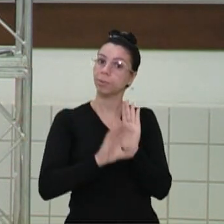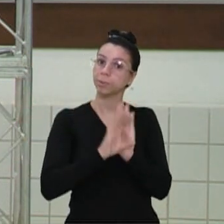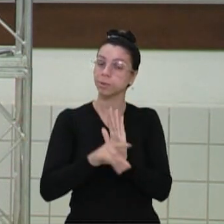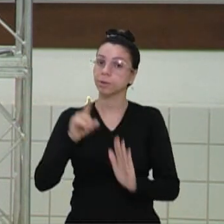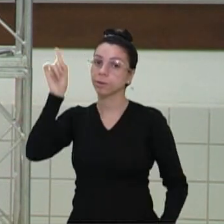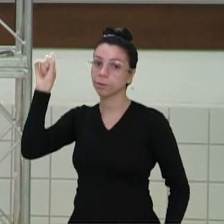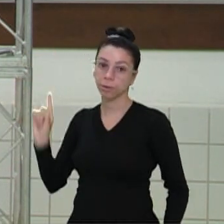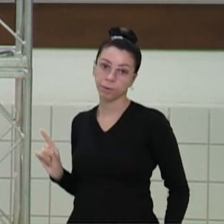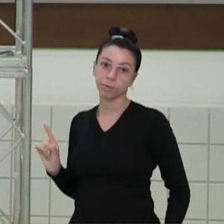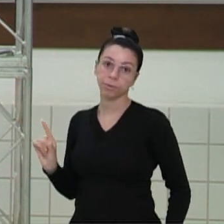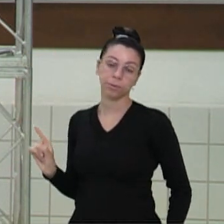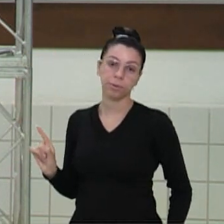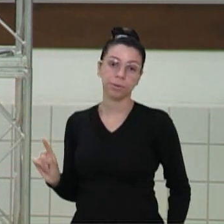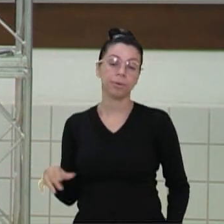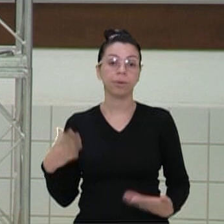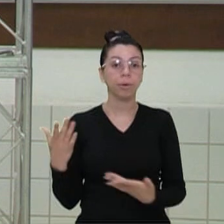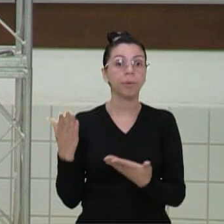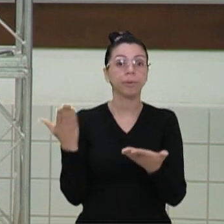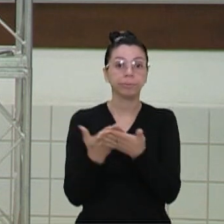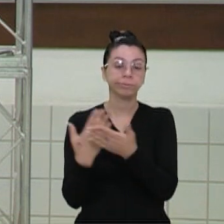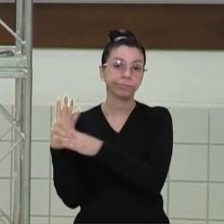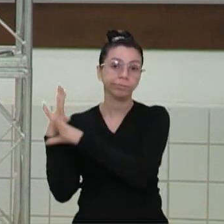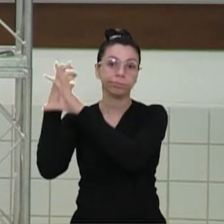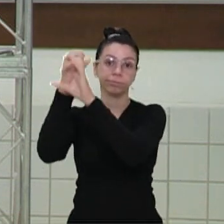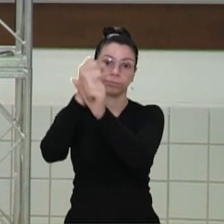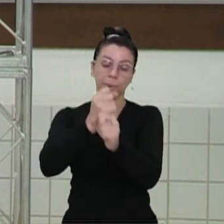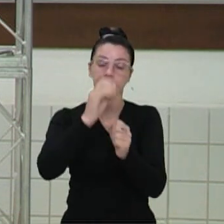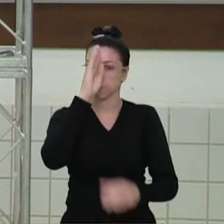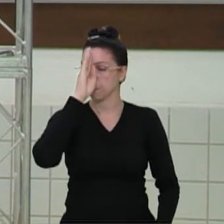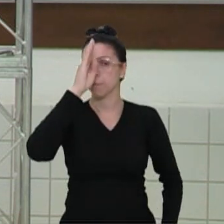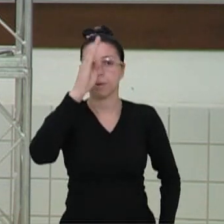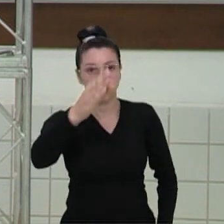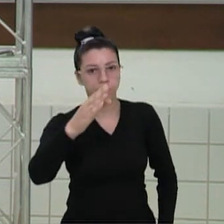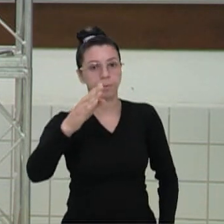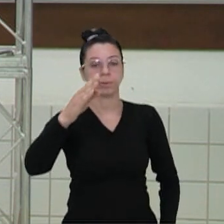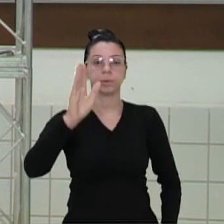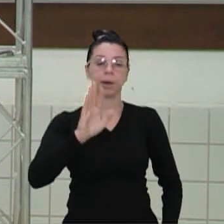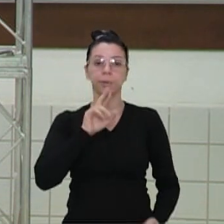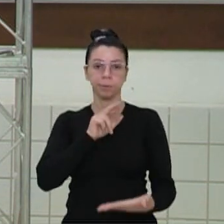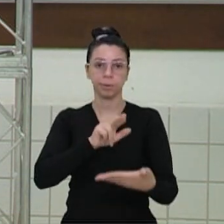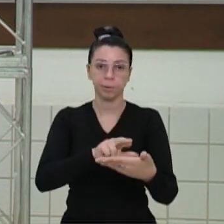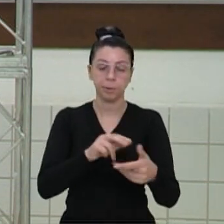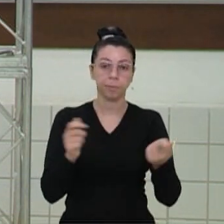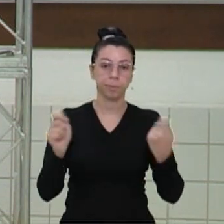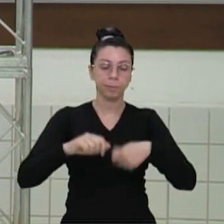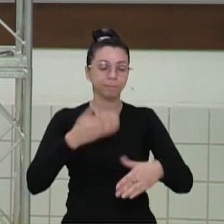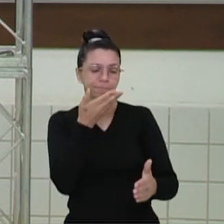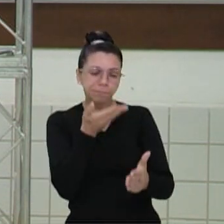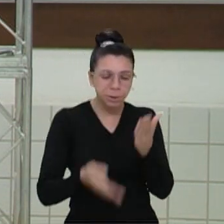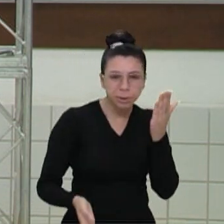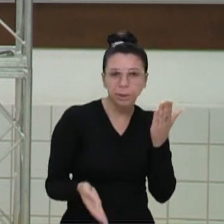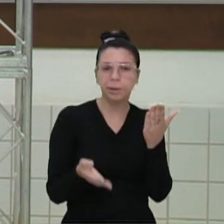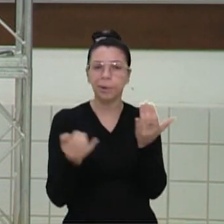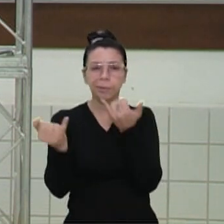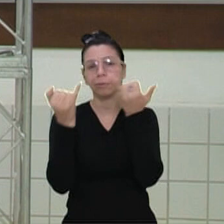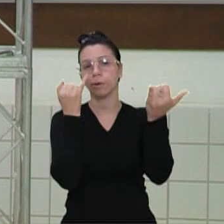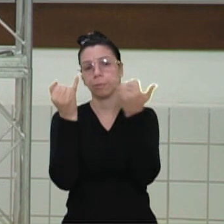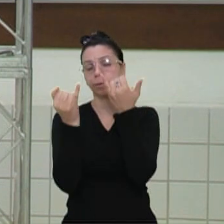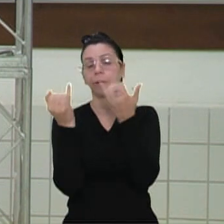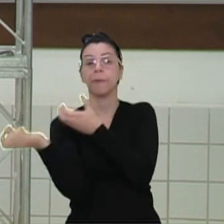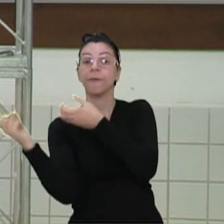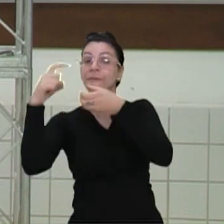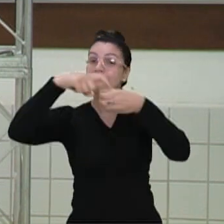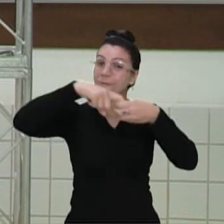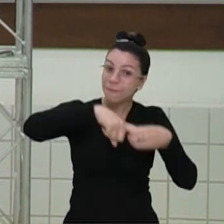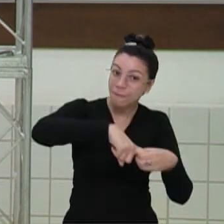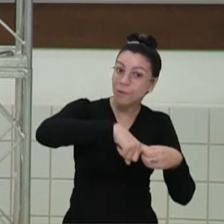especiais do logaritmo. Como aqui é uma aula de retomada, que a gente vai direto para a aplicação, se você perdeu algum assunto, vale a pena